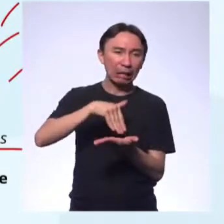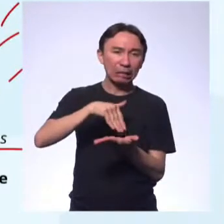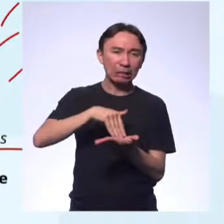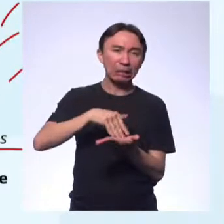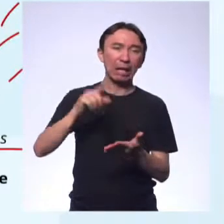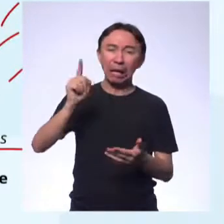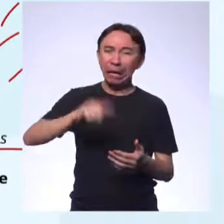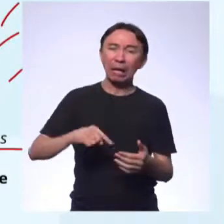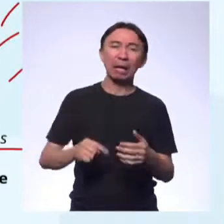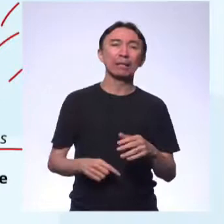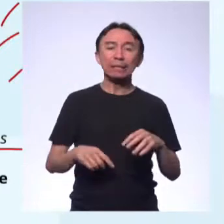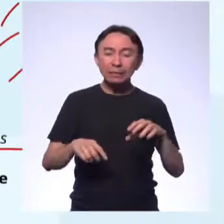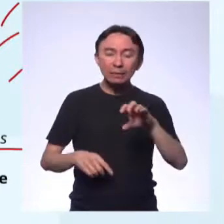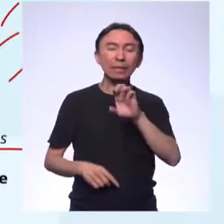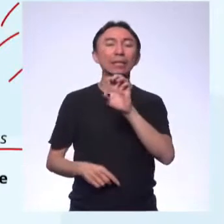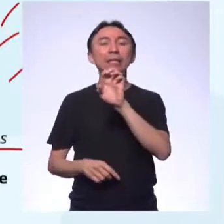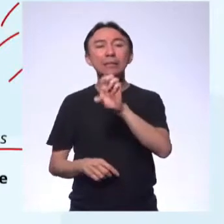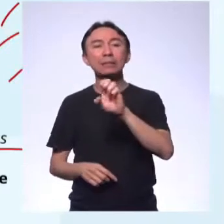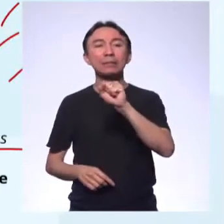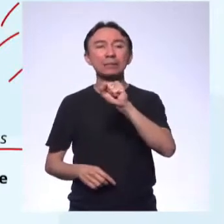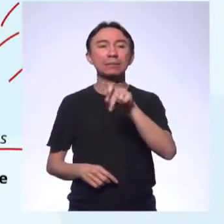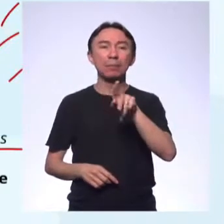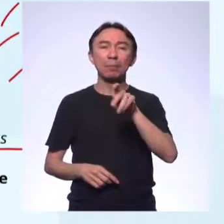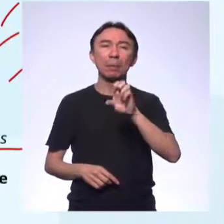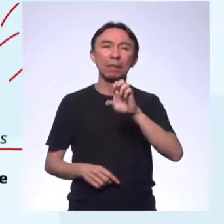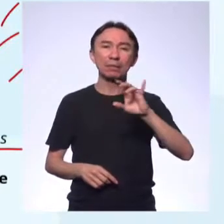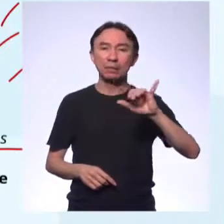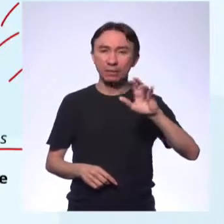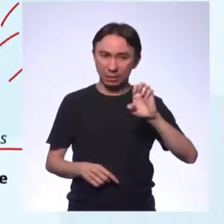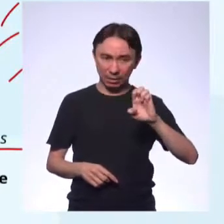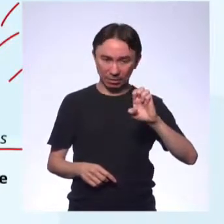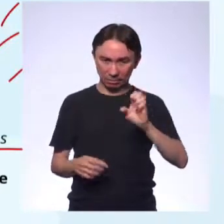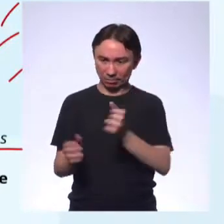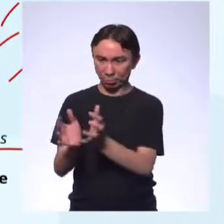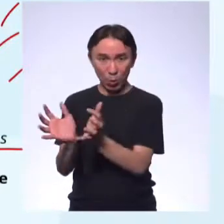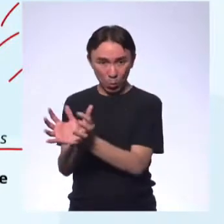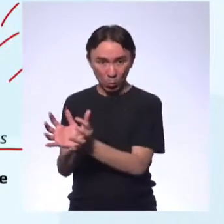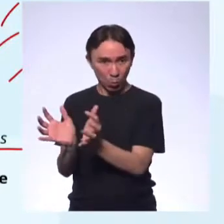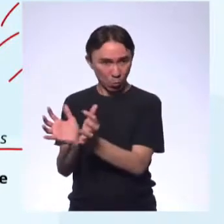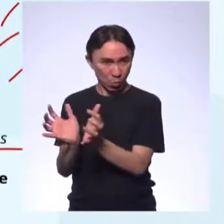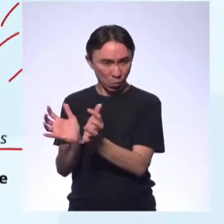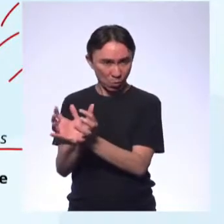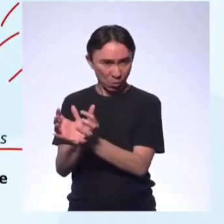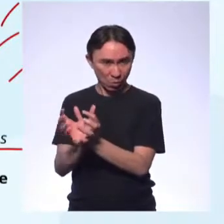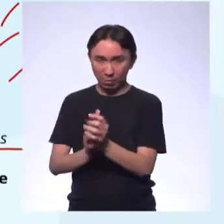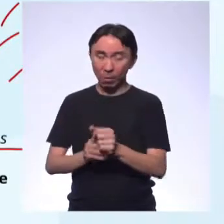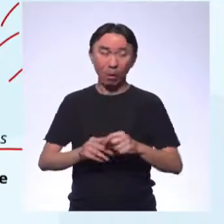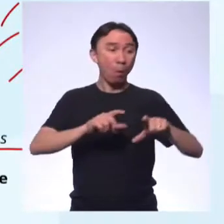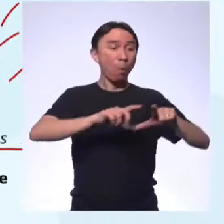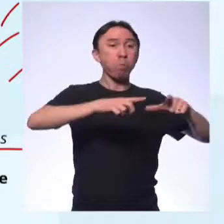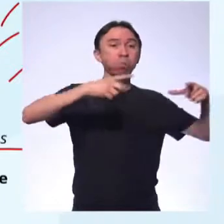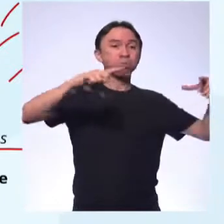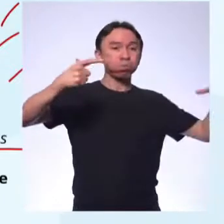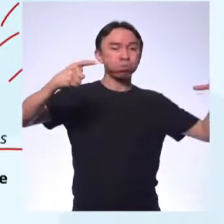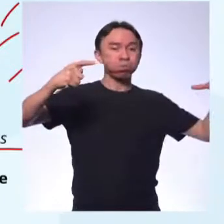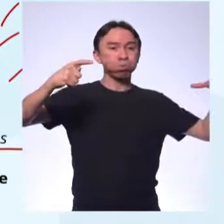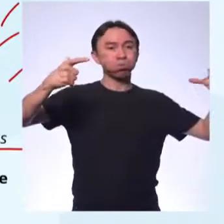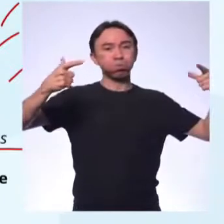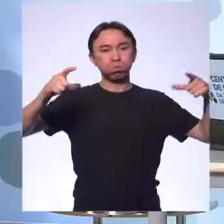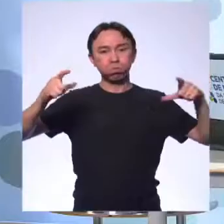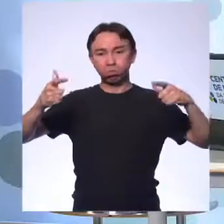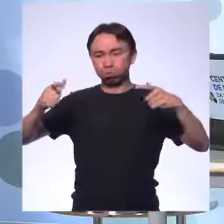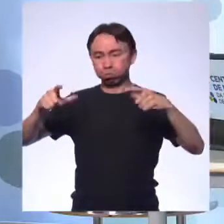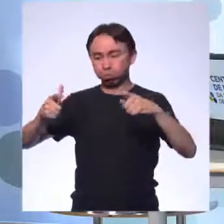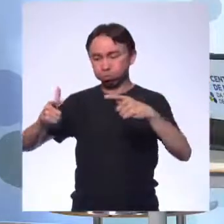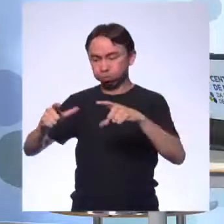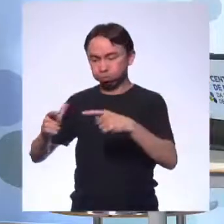nível de espécie, né? Então, a gente parte do nível mais abrangente para o nível